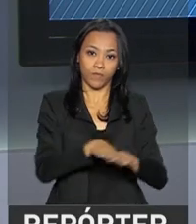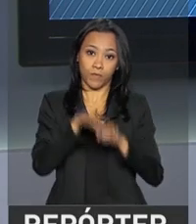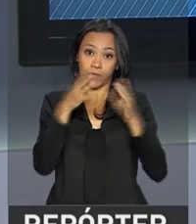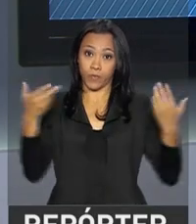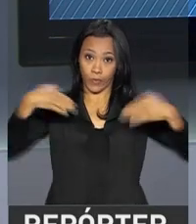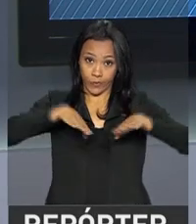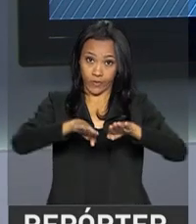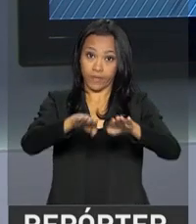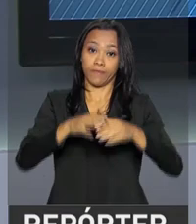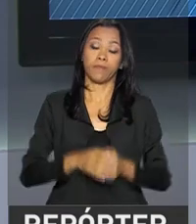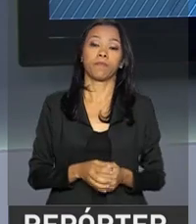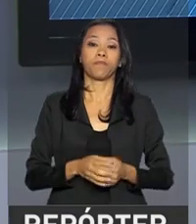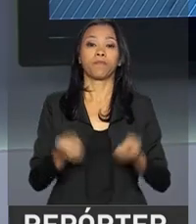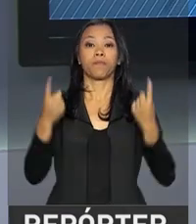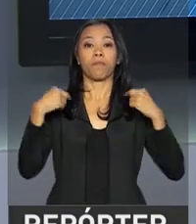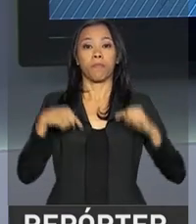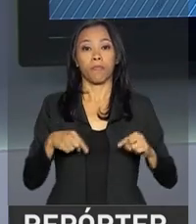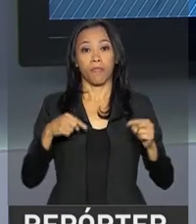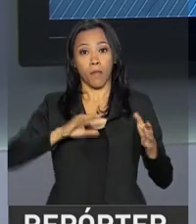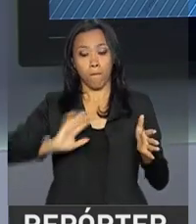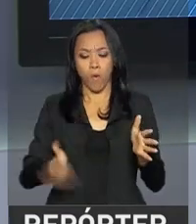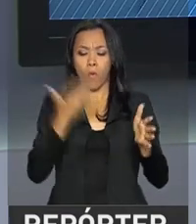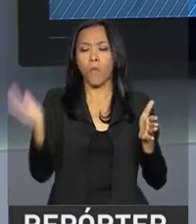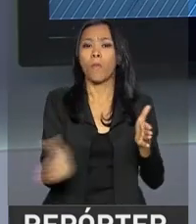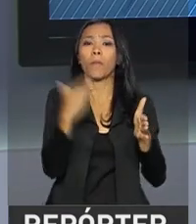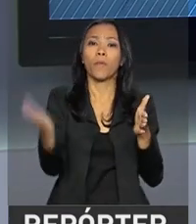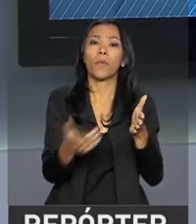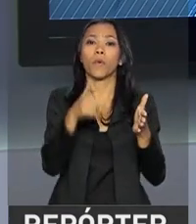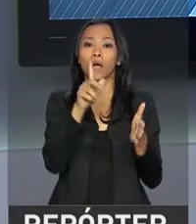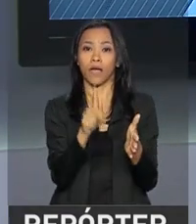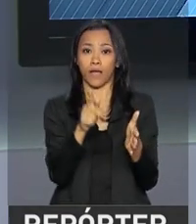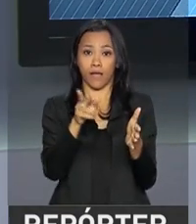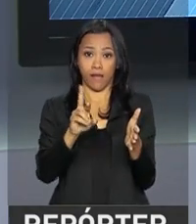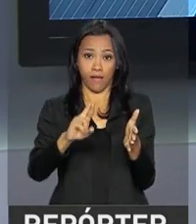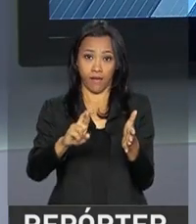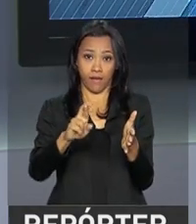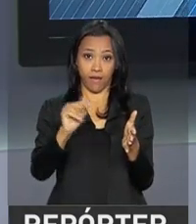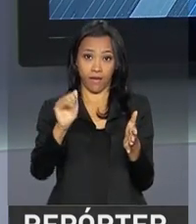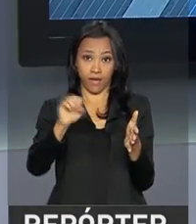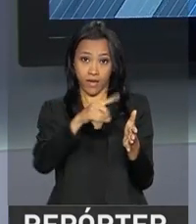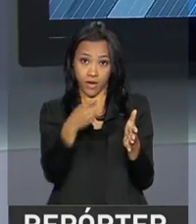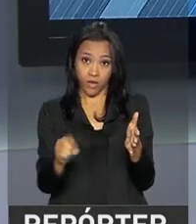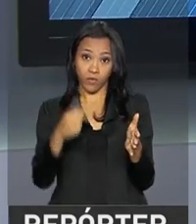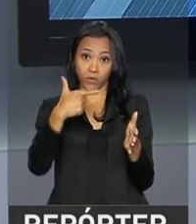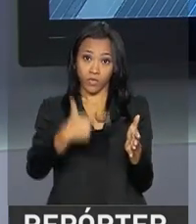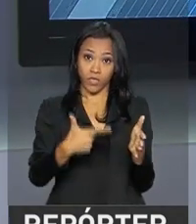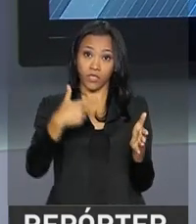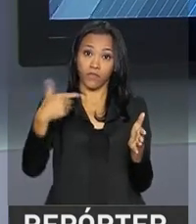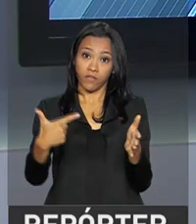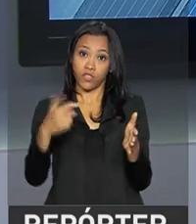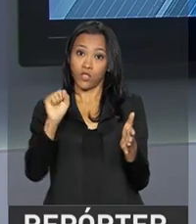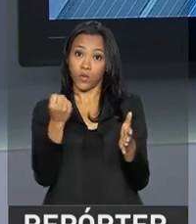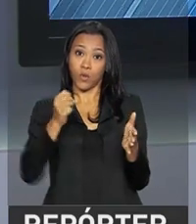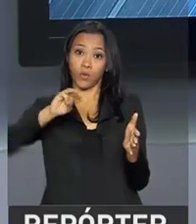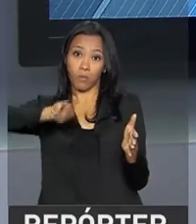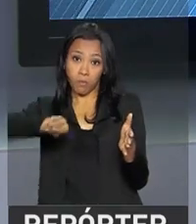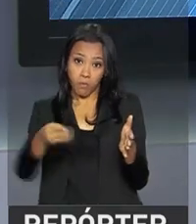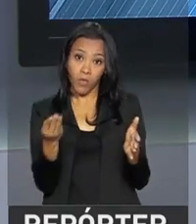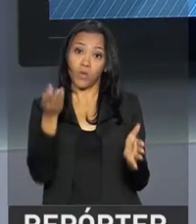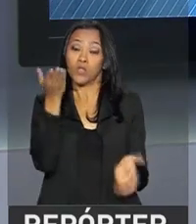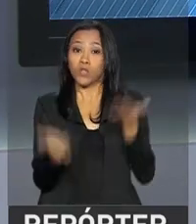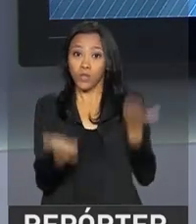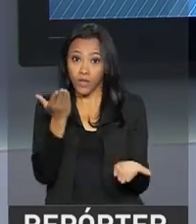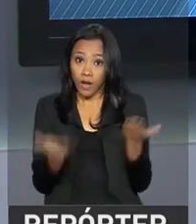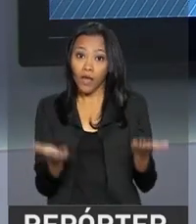a produção de grãos deve chegar a 228 milhões de toneladas na safra 2019 e 2018